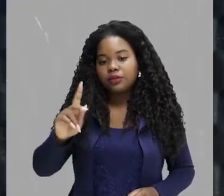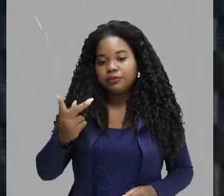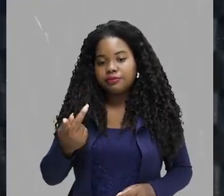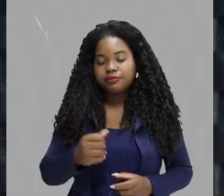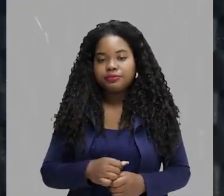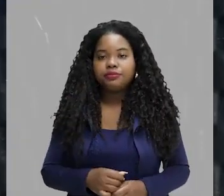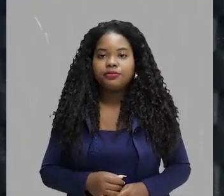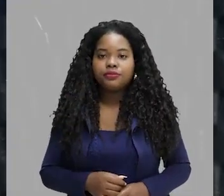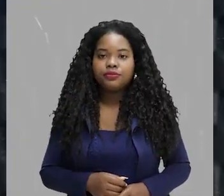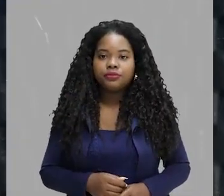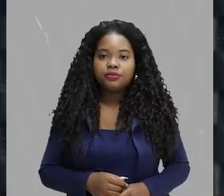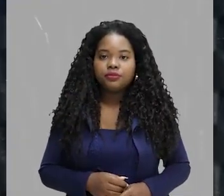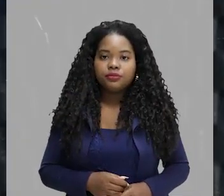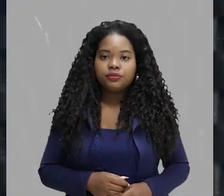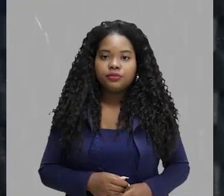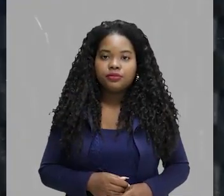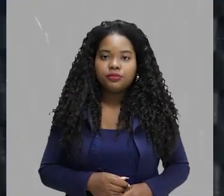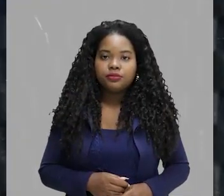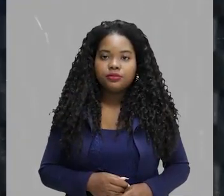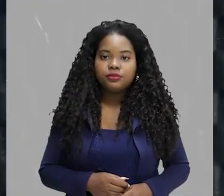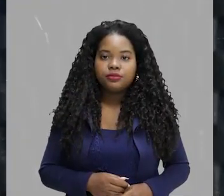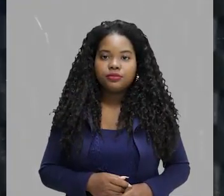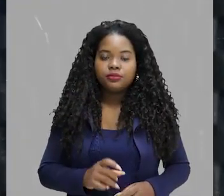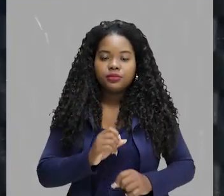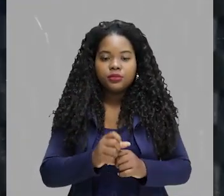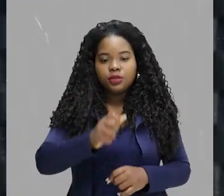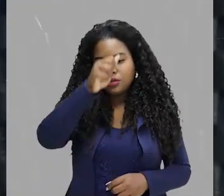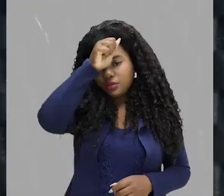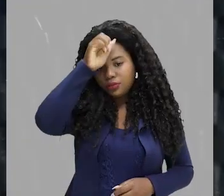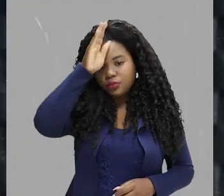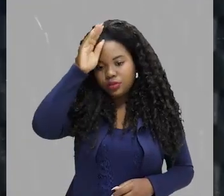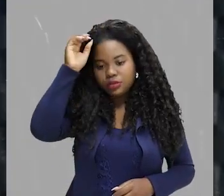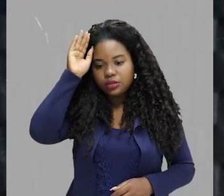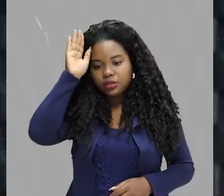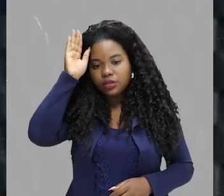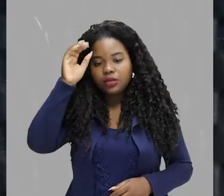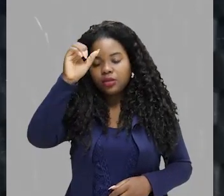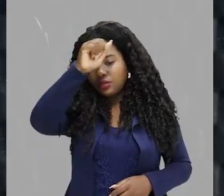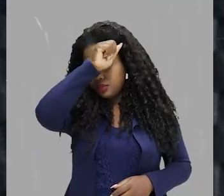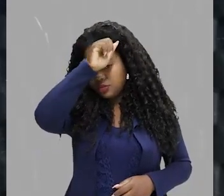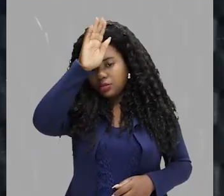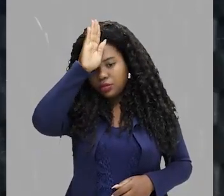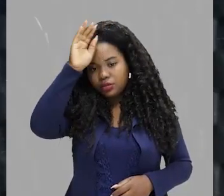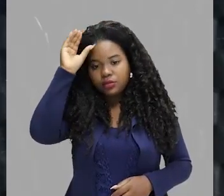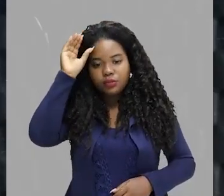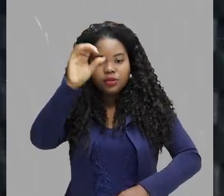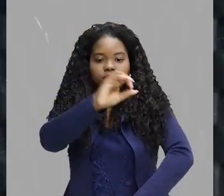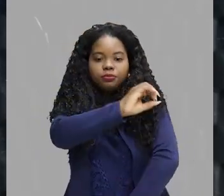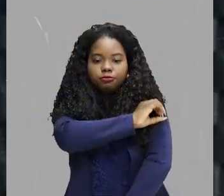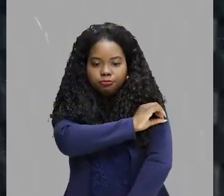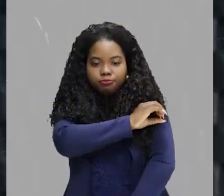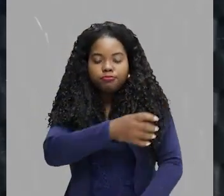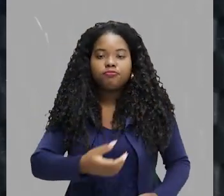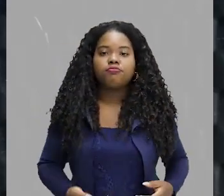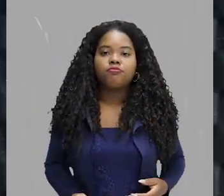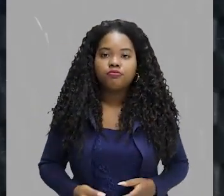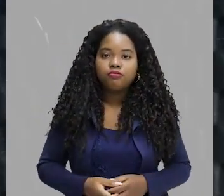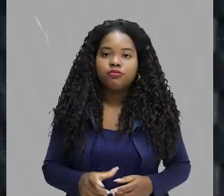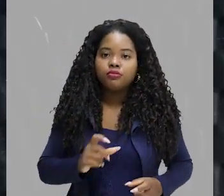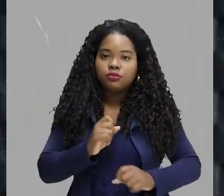coisa além da economia, como a questão do analfabetismo, mercado de trabalho, saúde, um monte de coisa, a gente